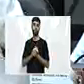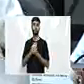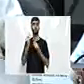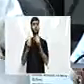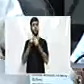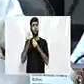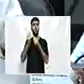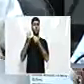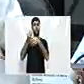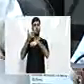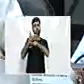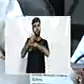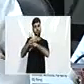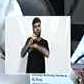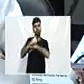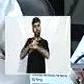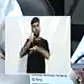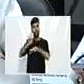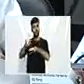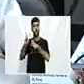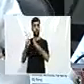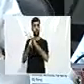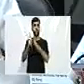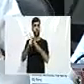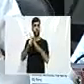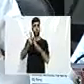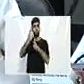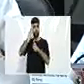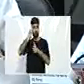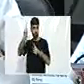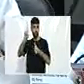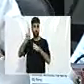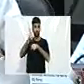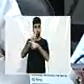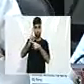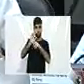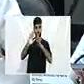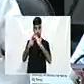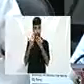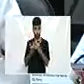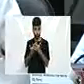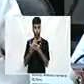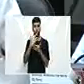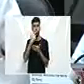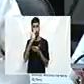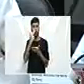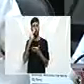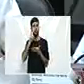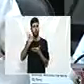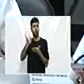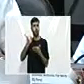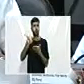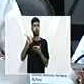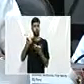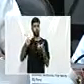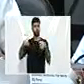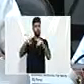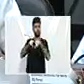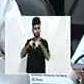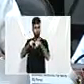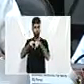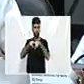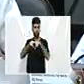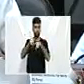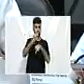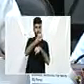sobre o treinamento que vai haver com as diretoras e supervisores de escola se não me engano uma parceria juntamente com